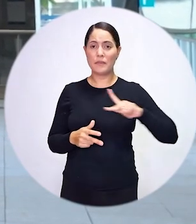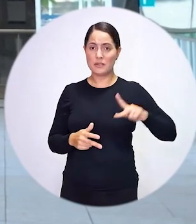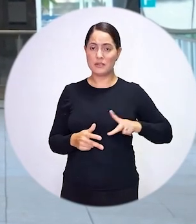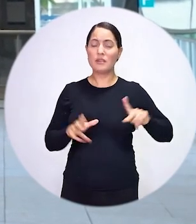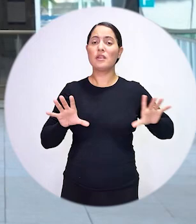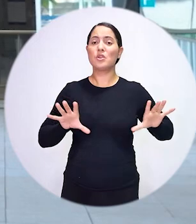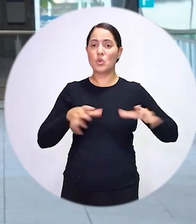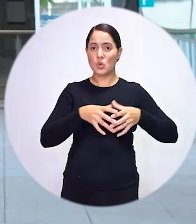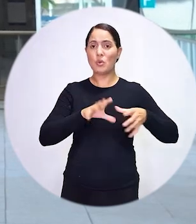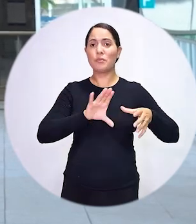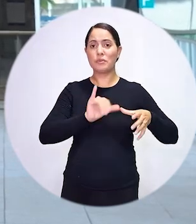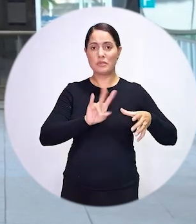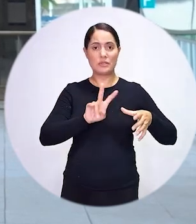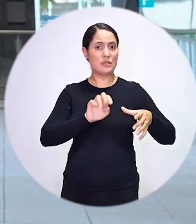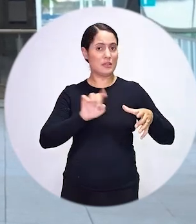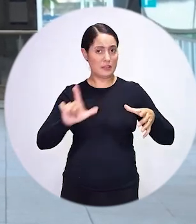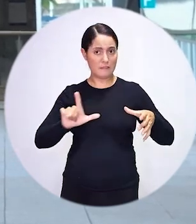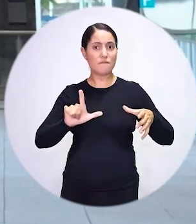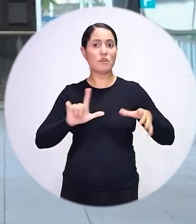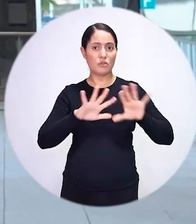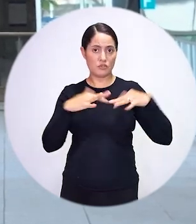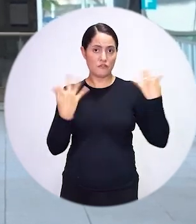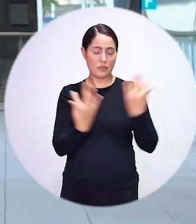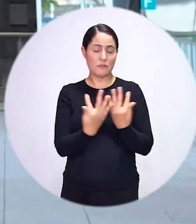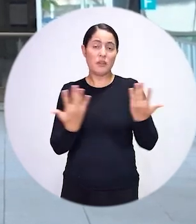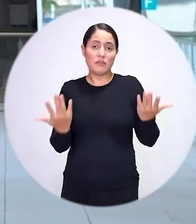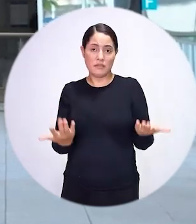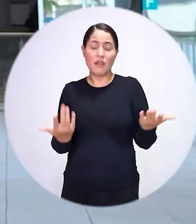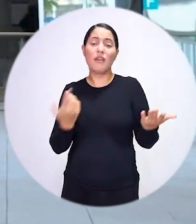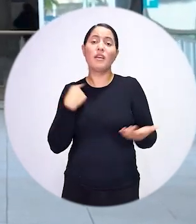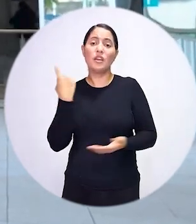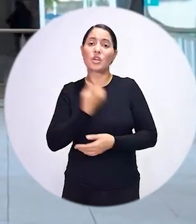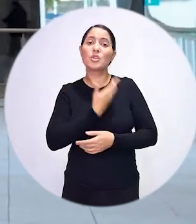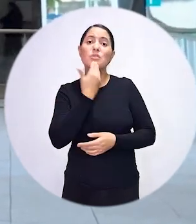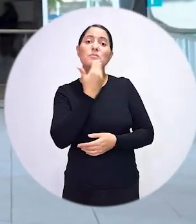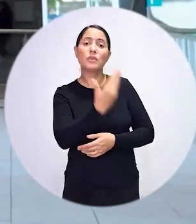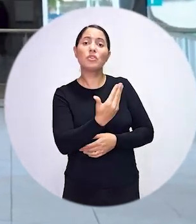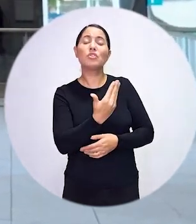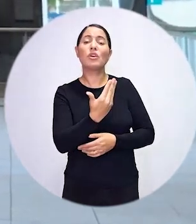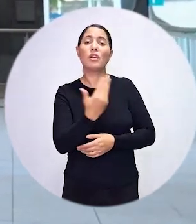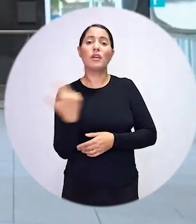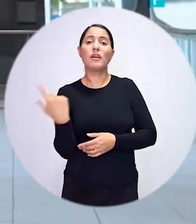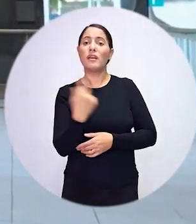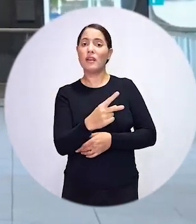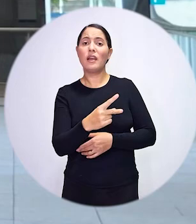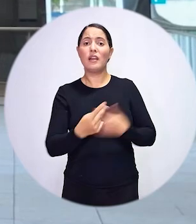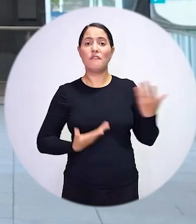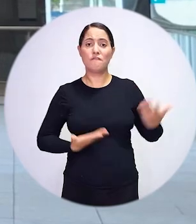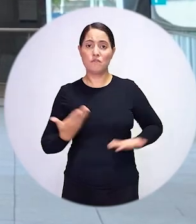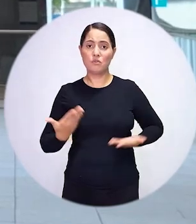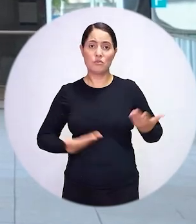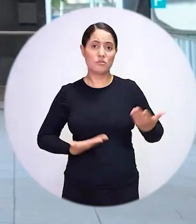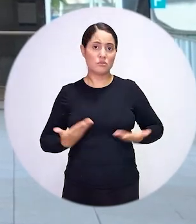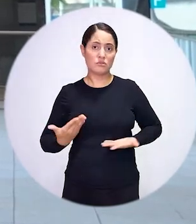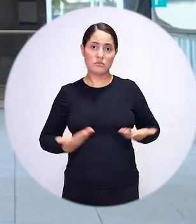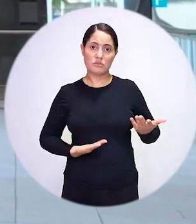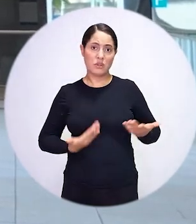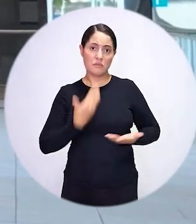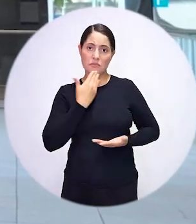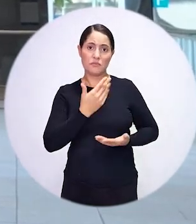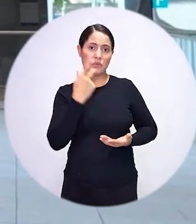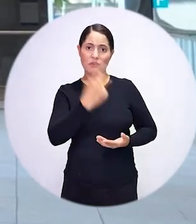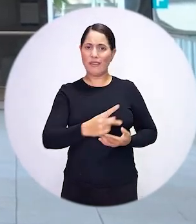ele estava na presidência dessa Câmara Civil de Família, né? E também pedindo